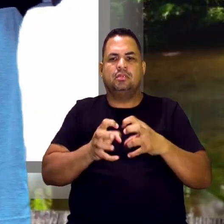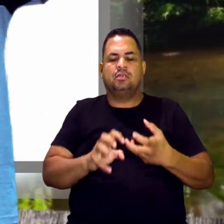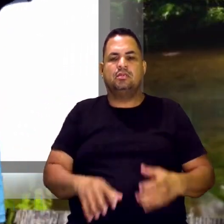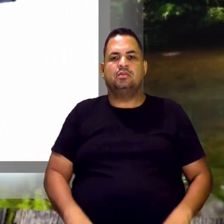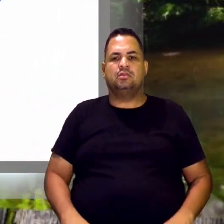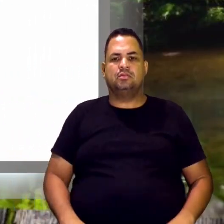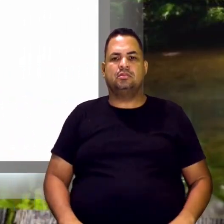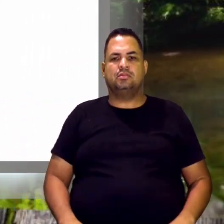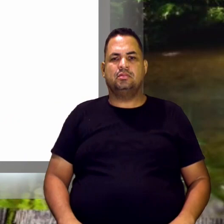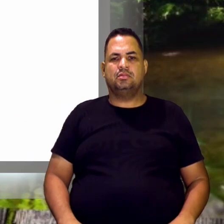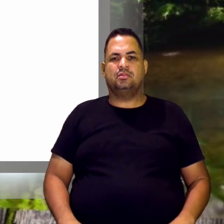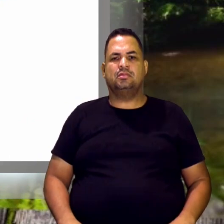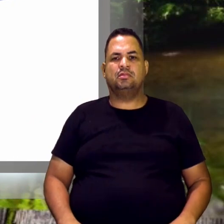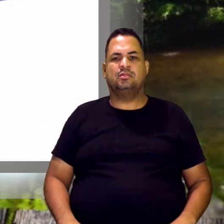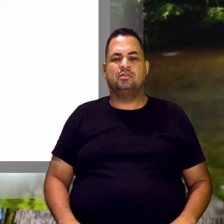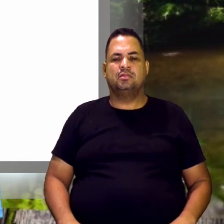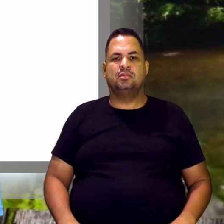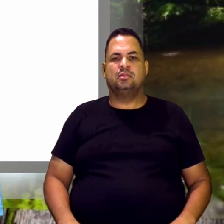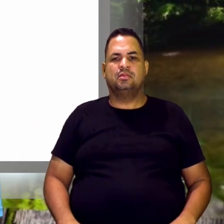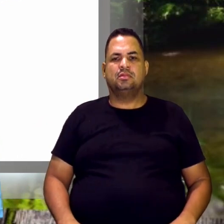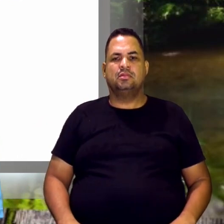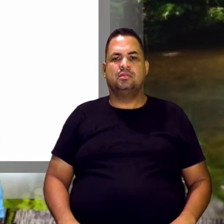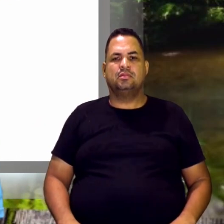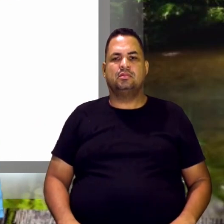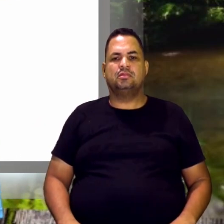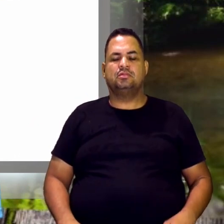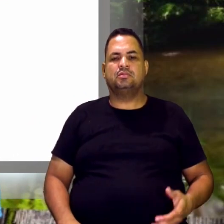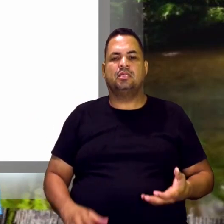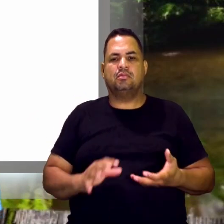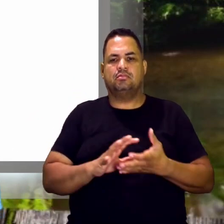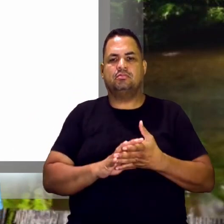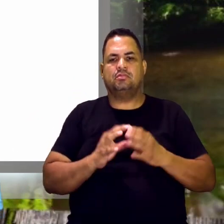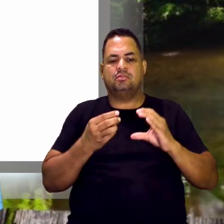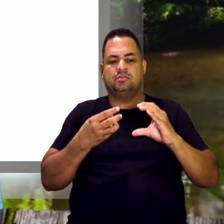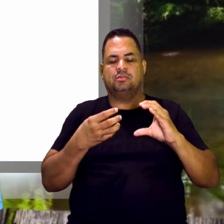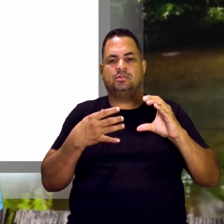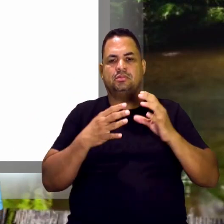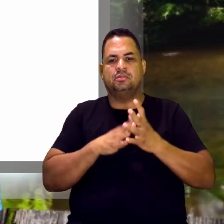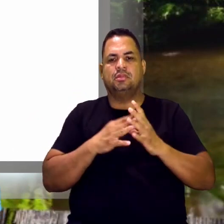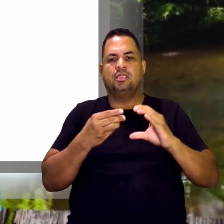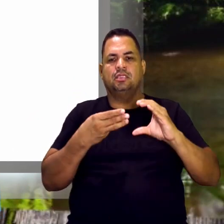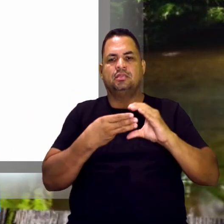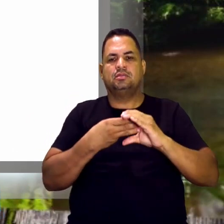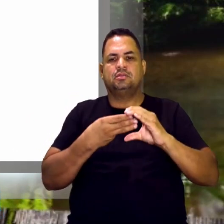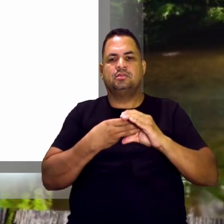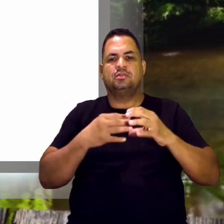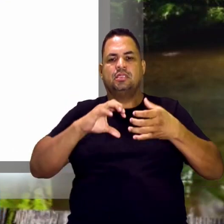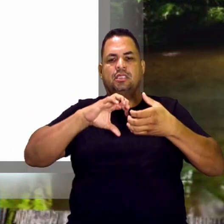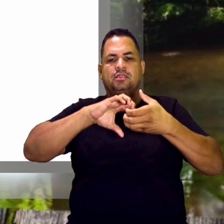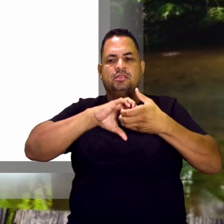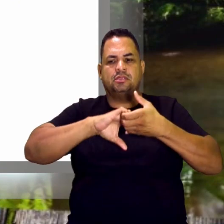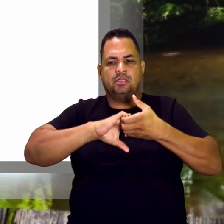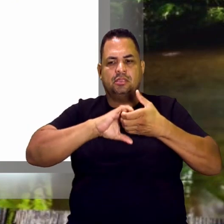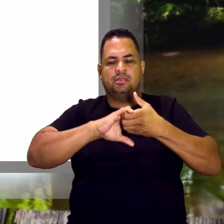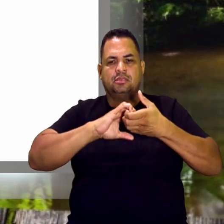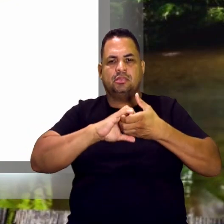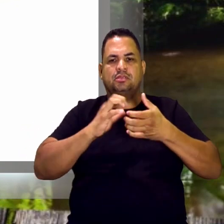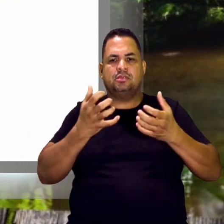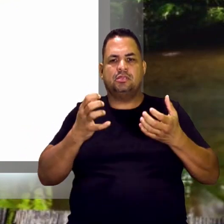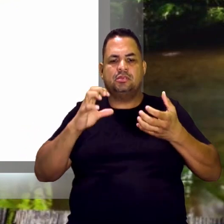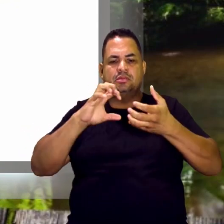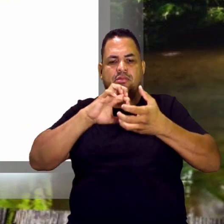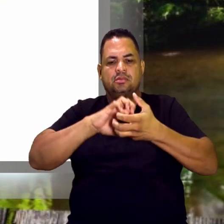sou bem visual, né? Eu estou aqui, aí eu tenho outra célula assim. Elas vão se encaixar.